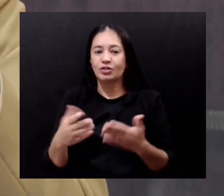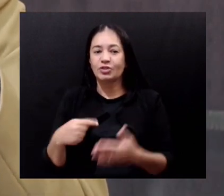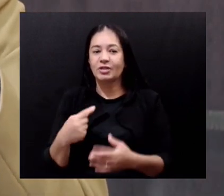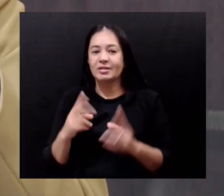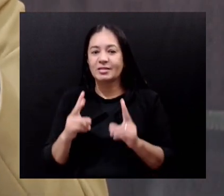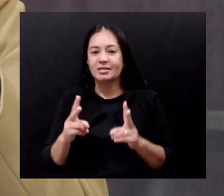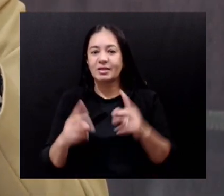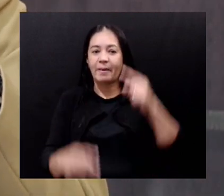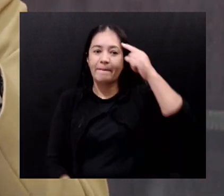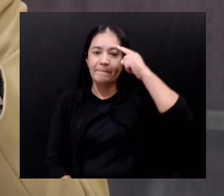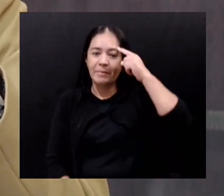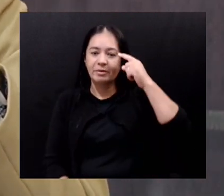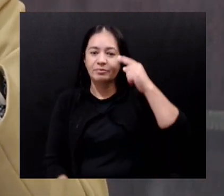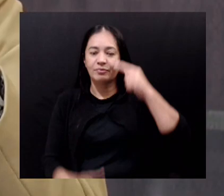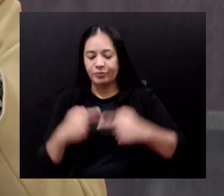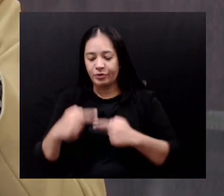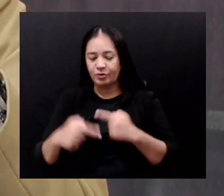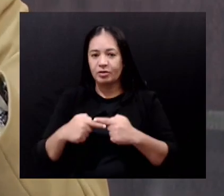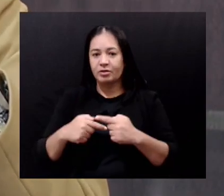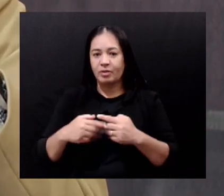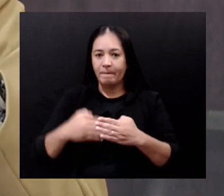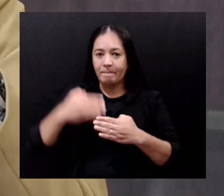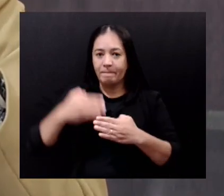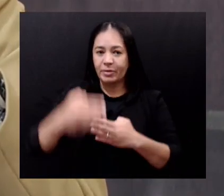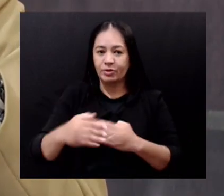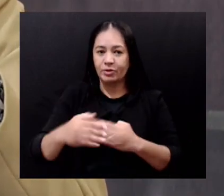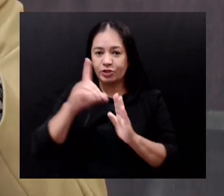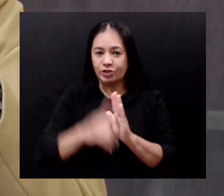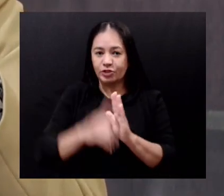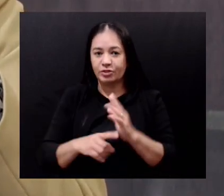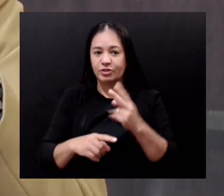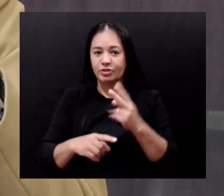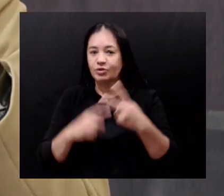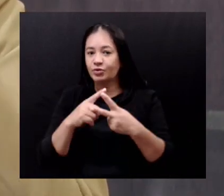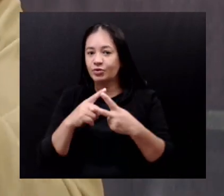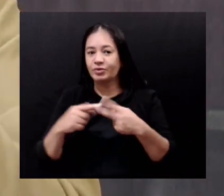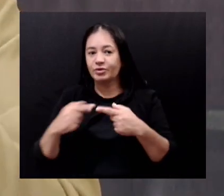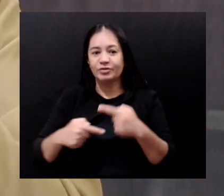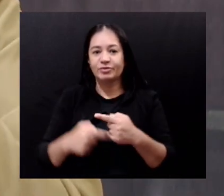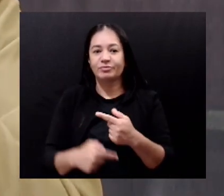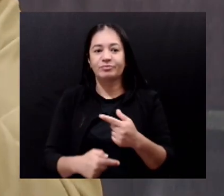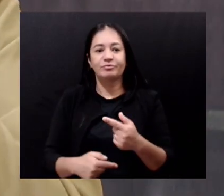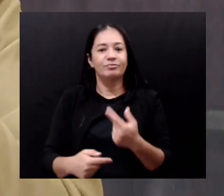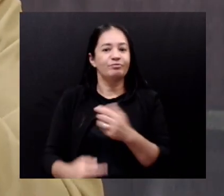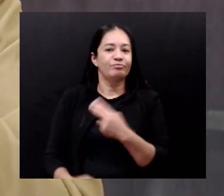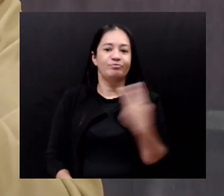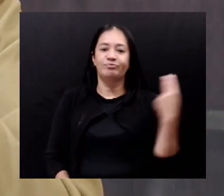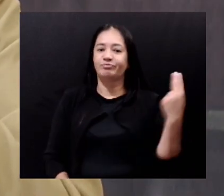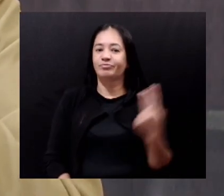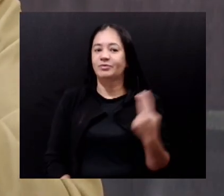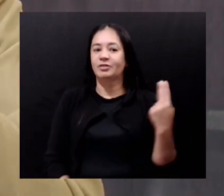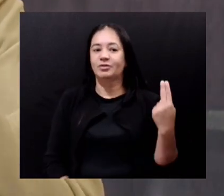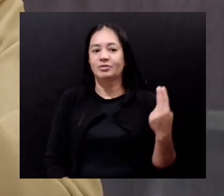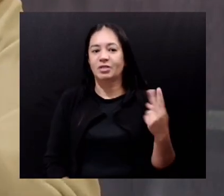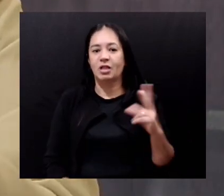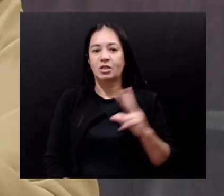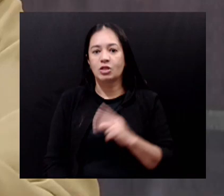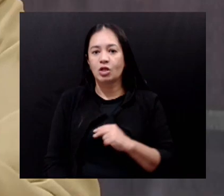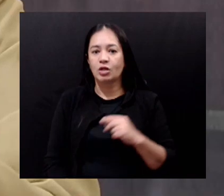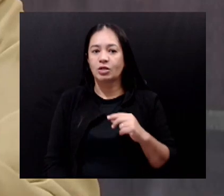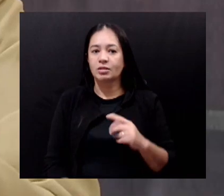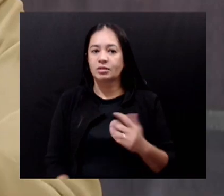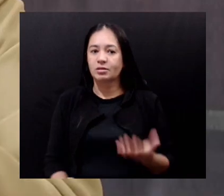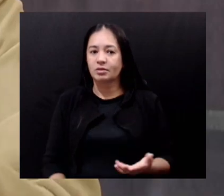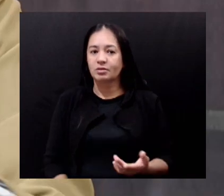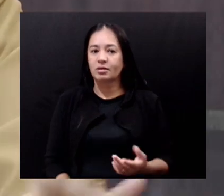geração, tem direito. 2 gerações, não é possível pular. Nossa, mas eu sou bisneto. É bisneto, mas também